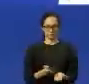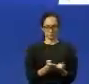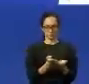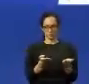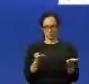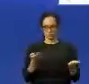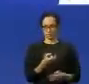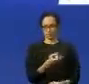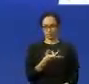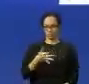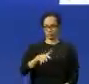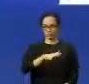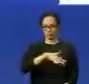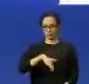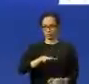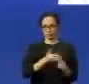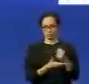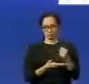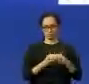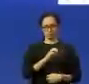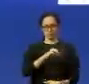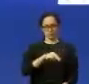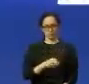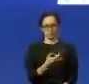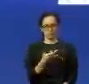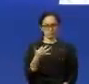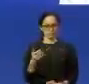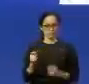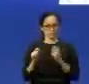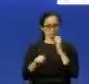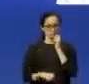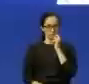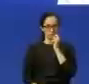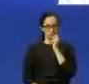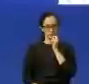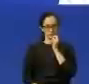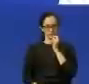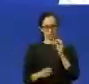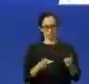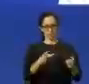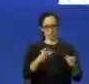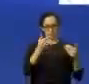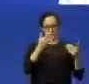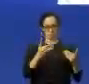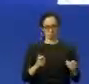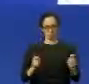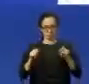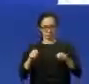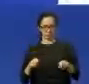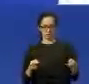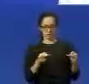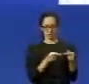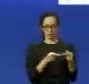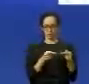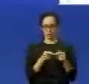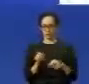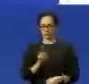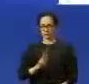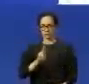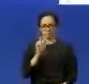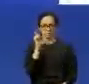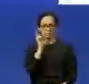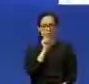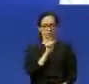se escolher, deverá ter uma área mínima de quantos centímetros quadrados aí, tá? Então, se você for analisar, encostando as 4 taças aí, você vai